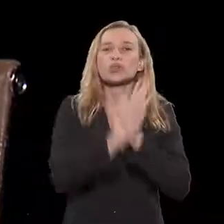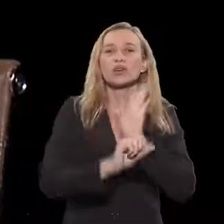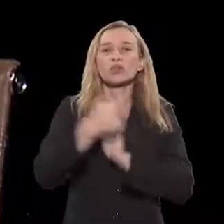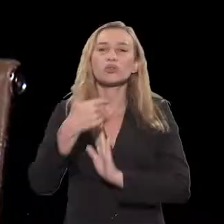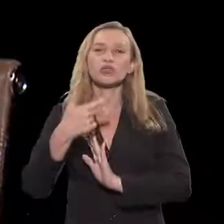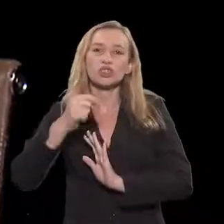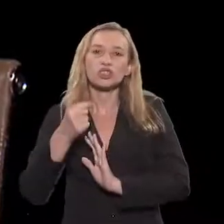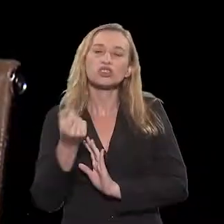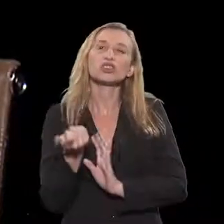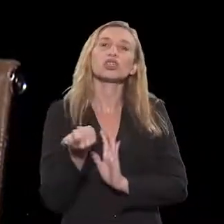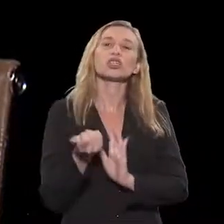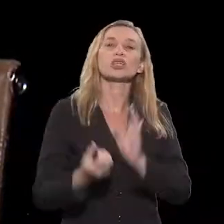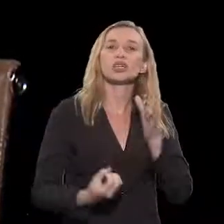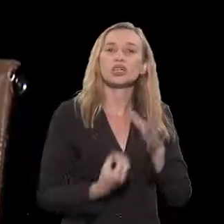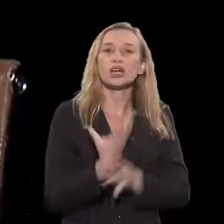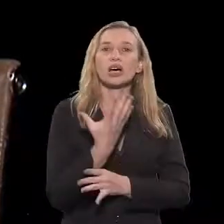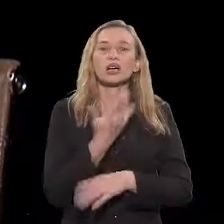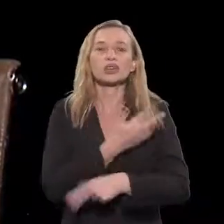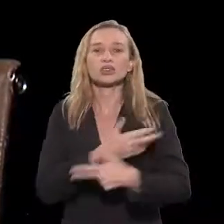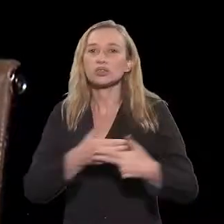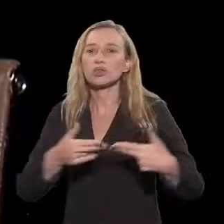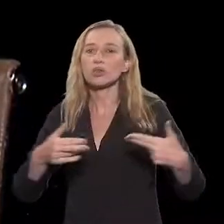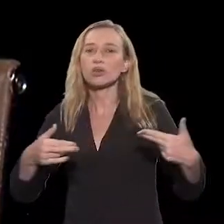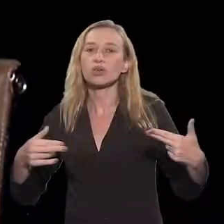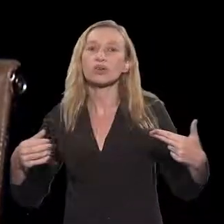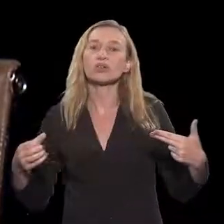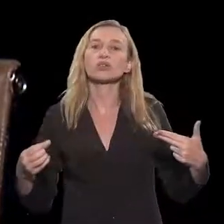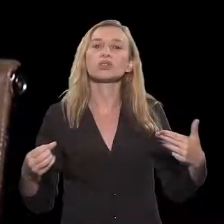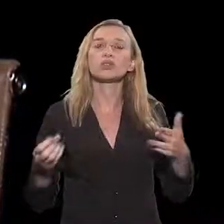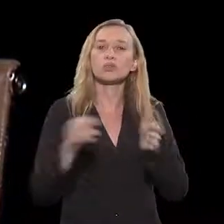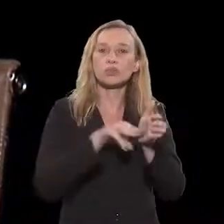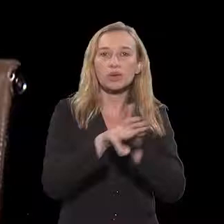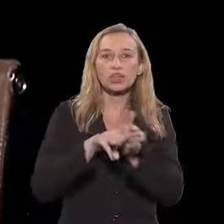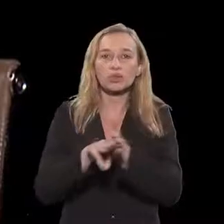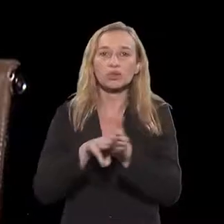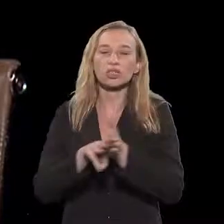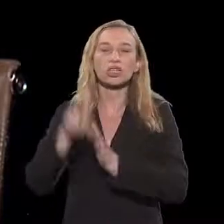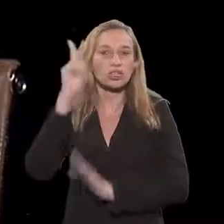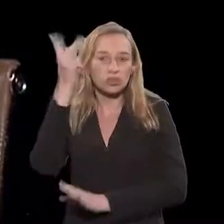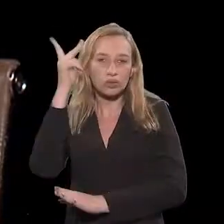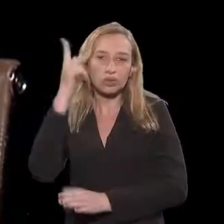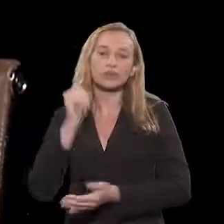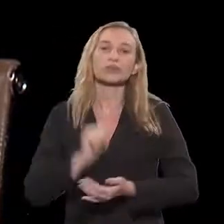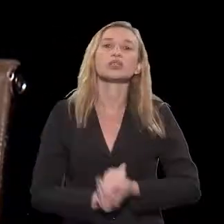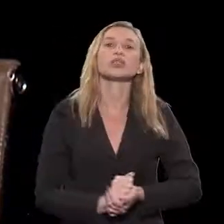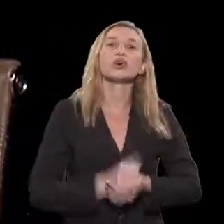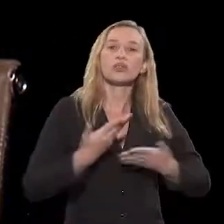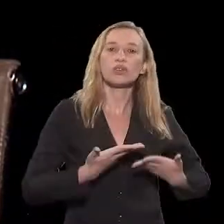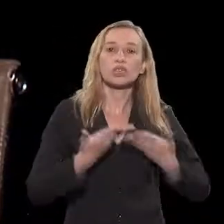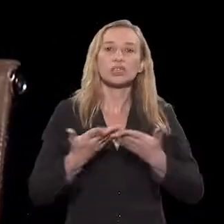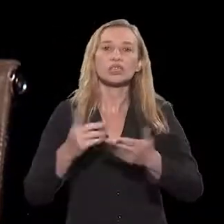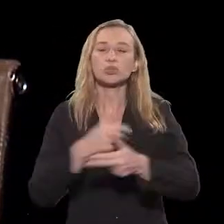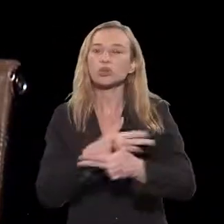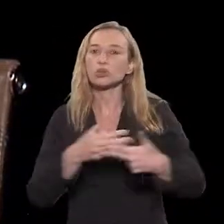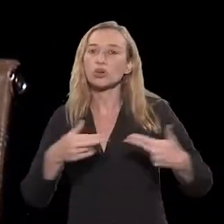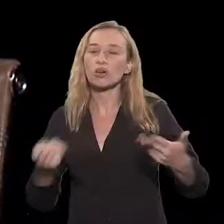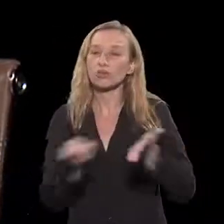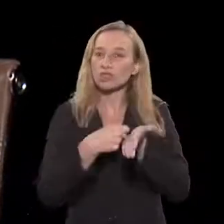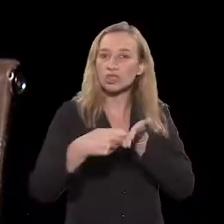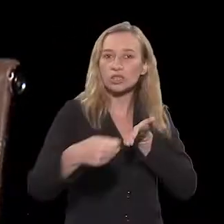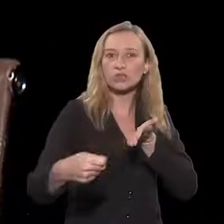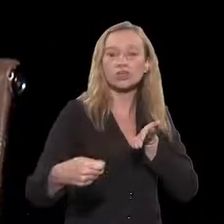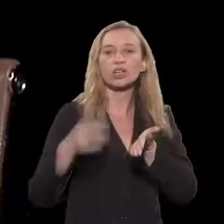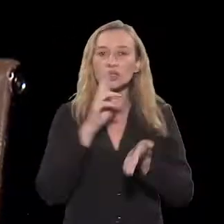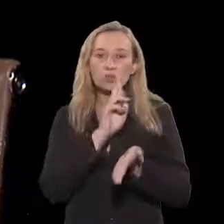no século XX que surgiram as maiores inovações nas metodologias da história, oferecendo novas formas